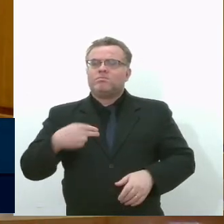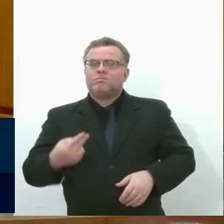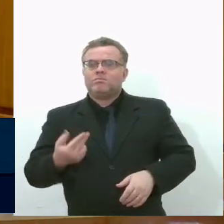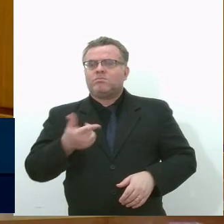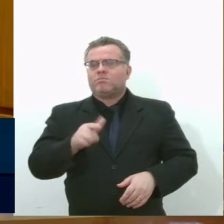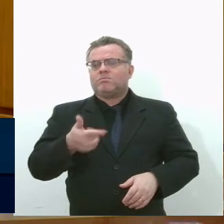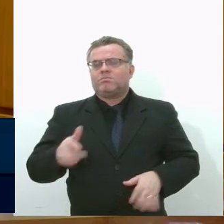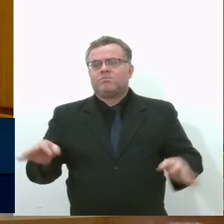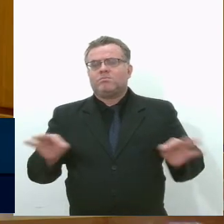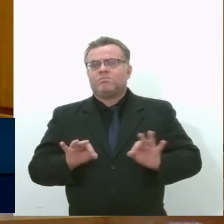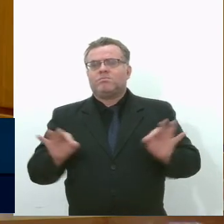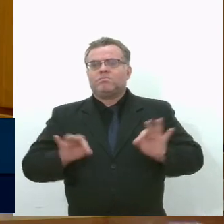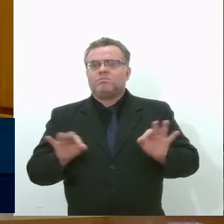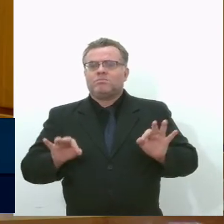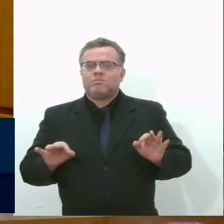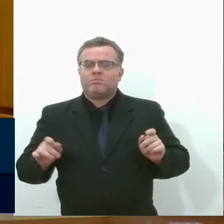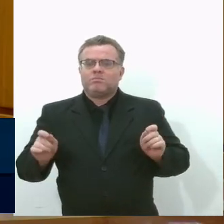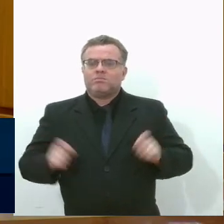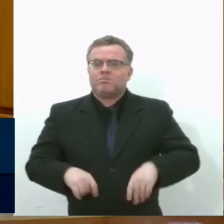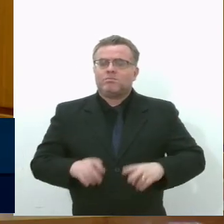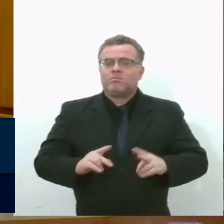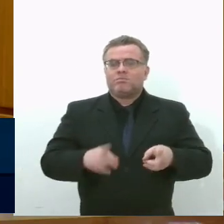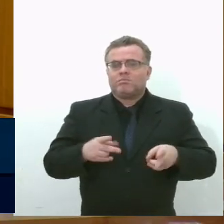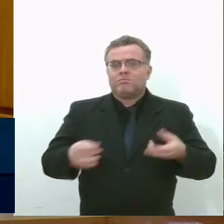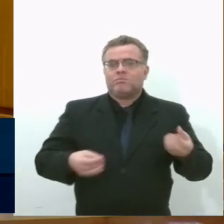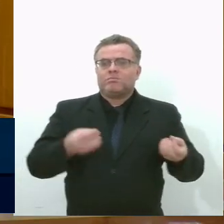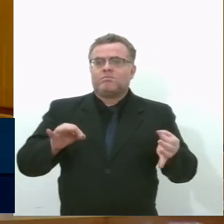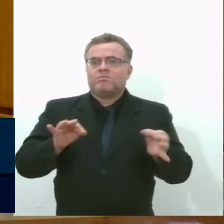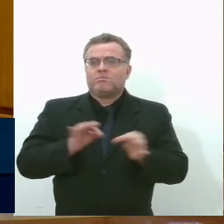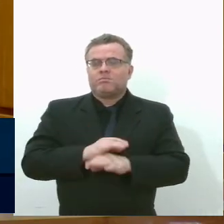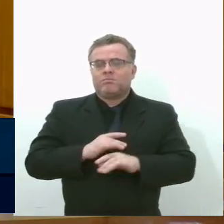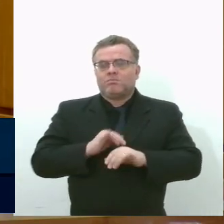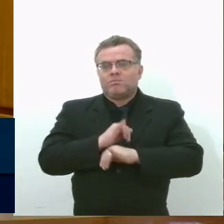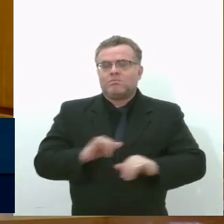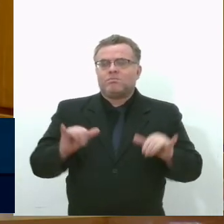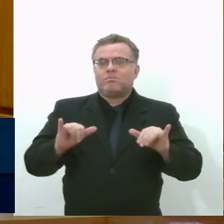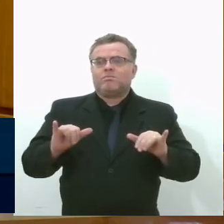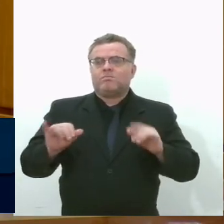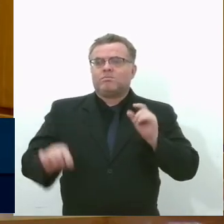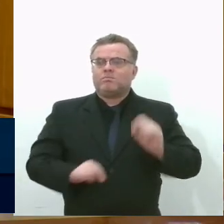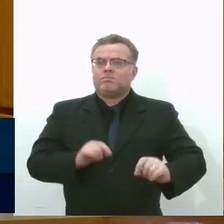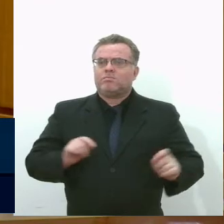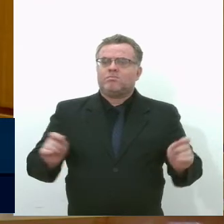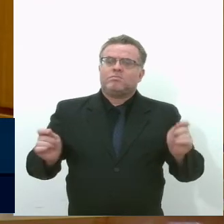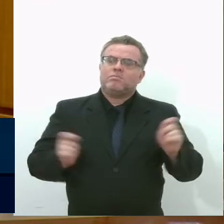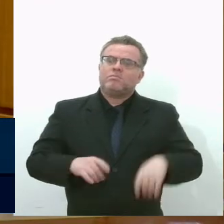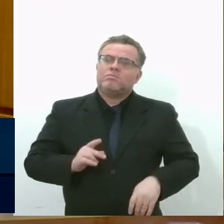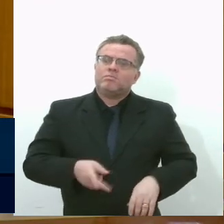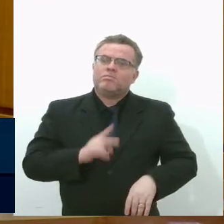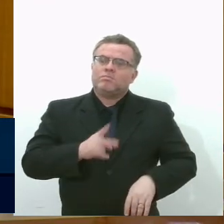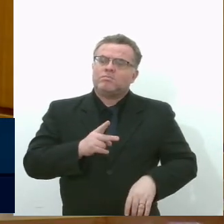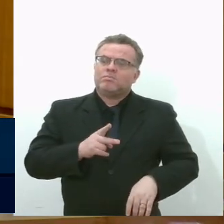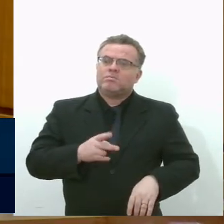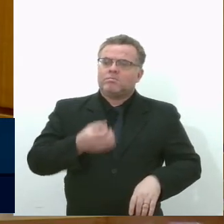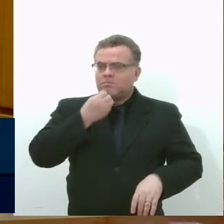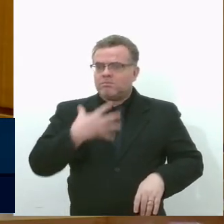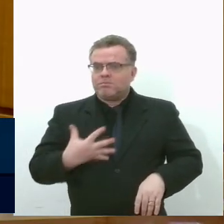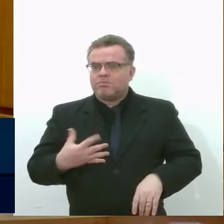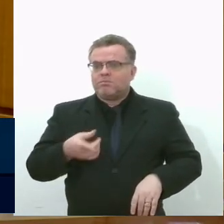Se é curto, se o prazo de 120 dias após o exercício não for razoável, que